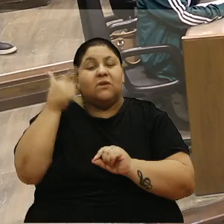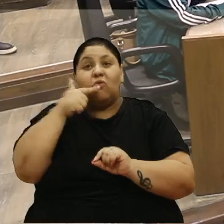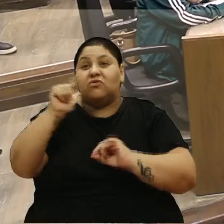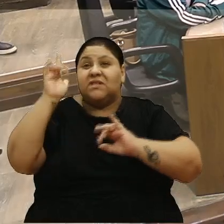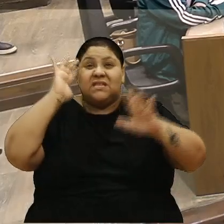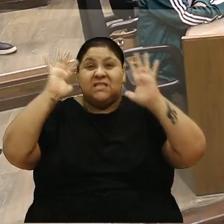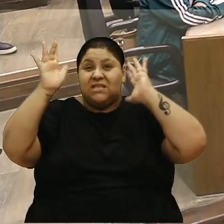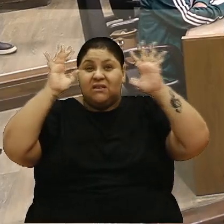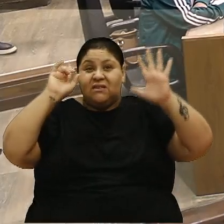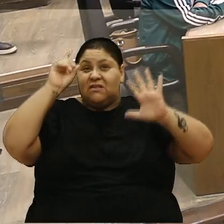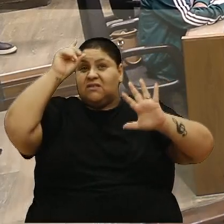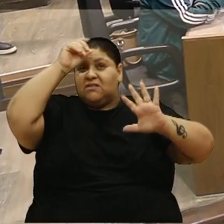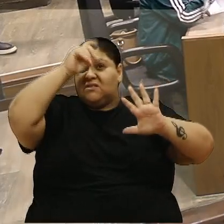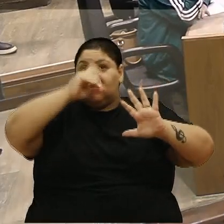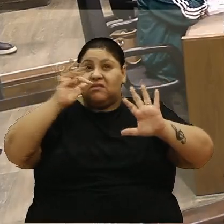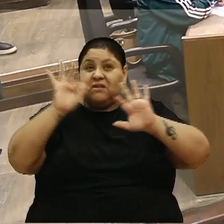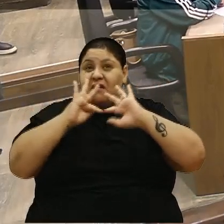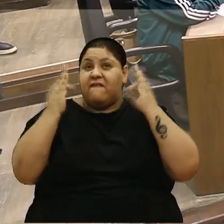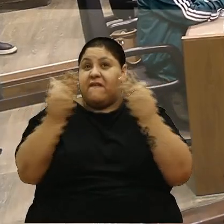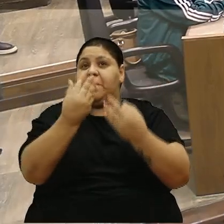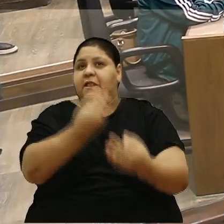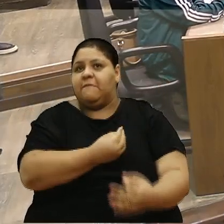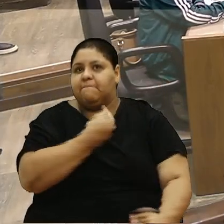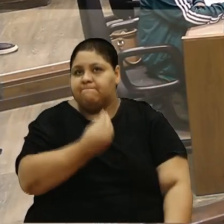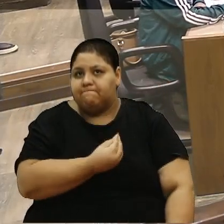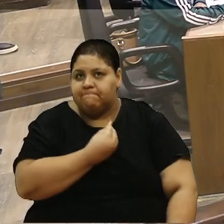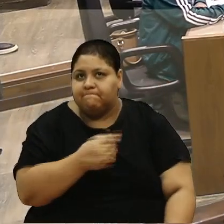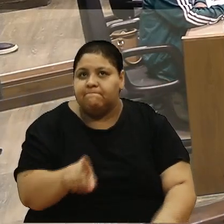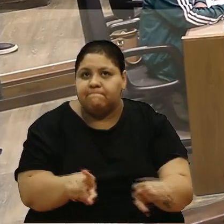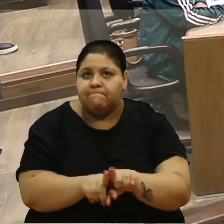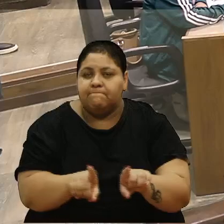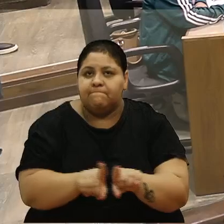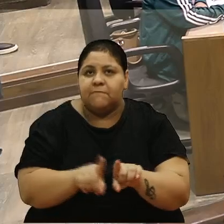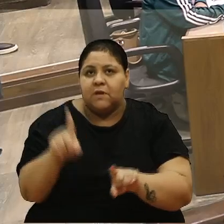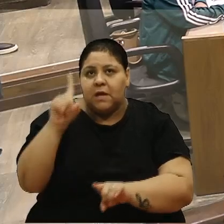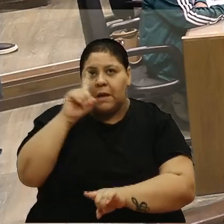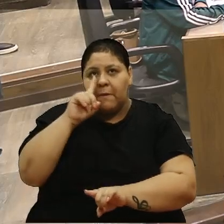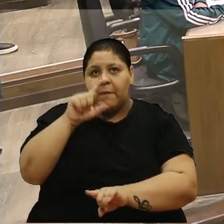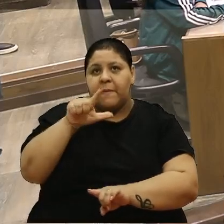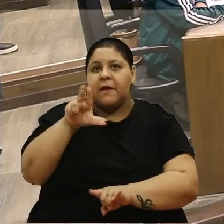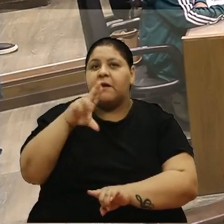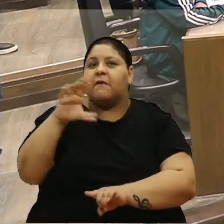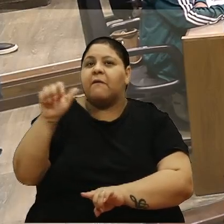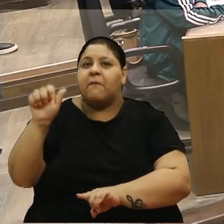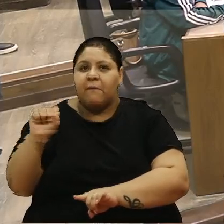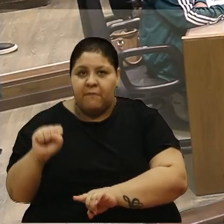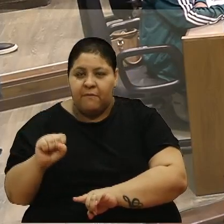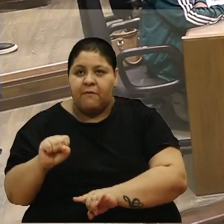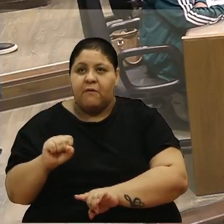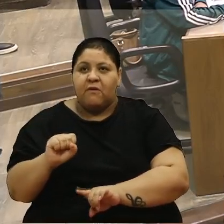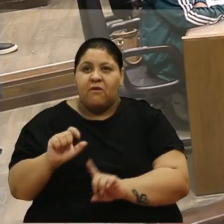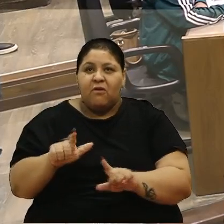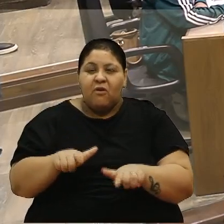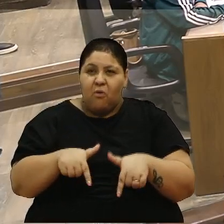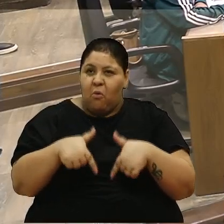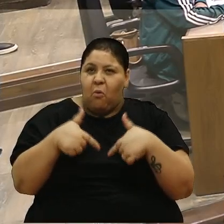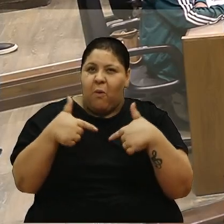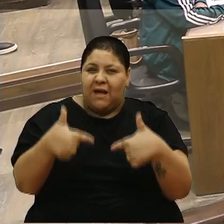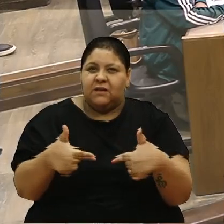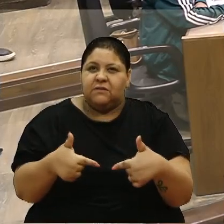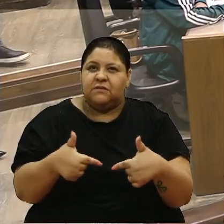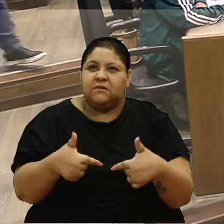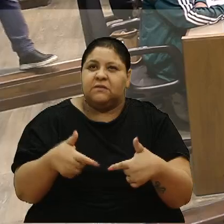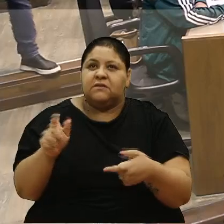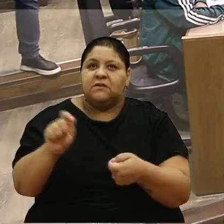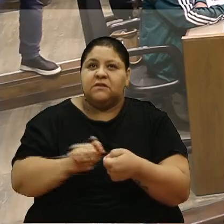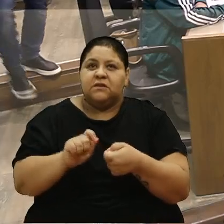imaginar a dificuldade que aquela família deve estar passando. E também a mãezinha do Luca, que o ato do seu Sérgio aqui, de